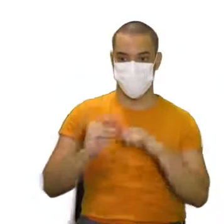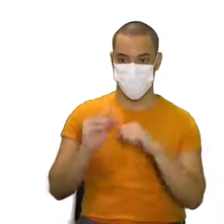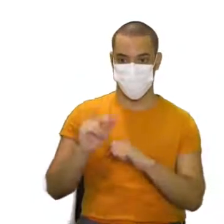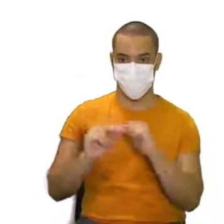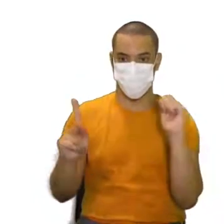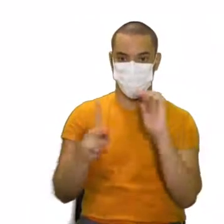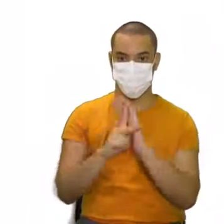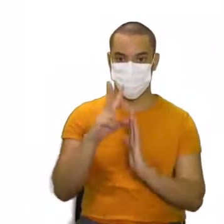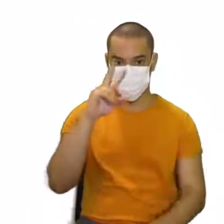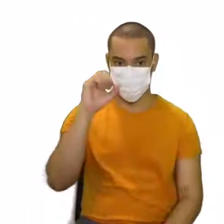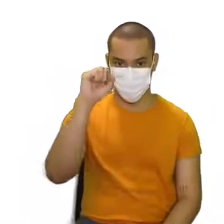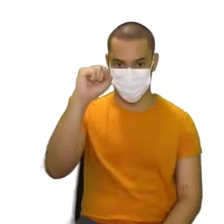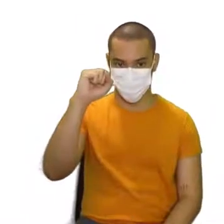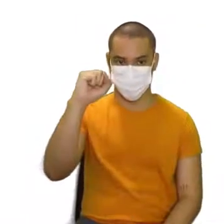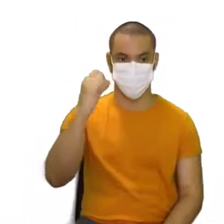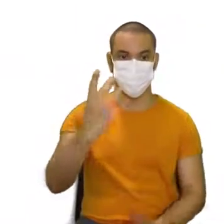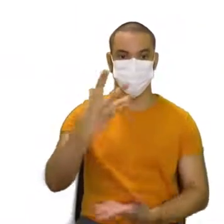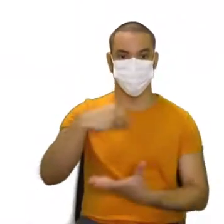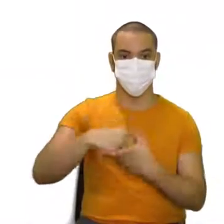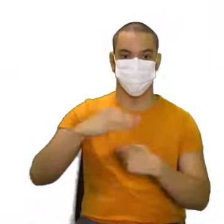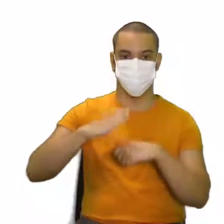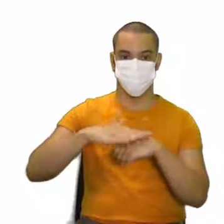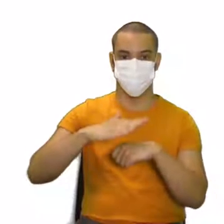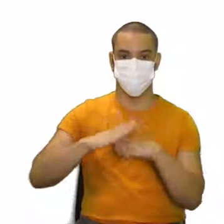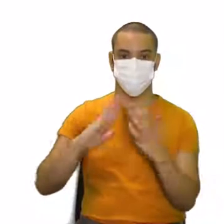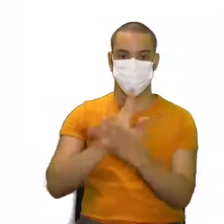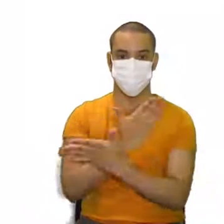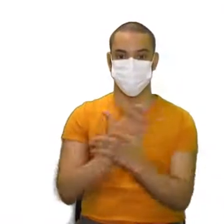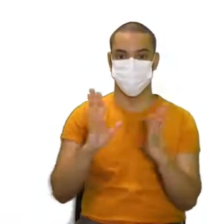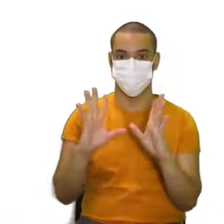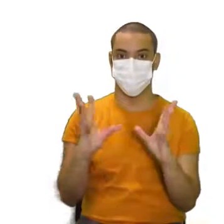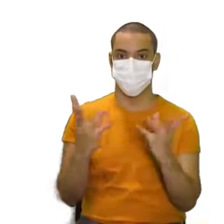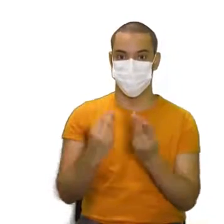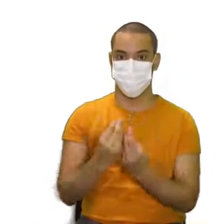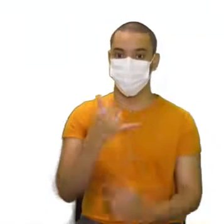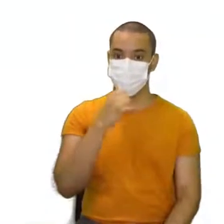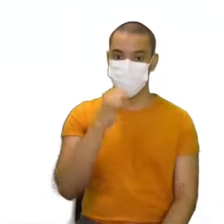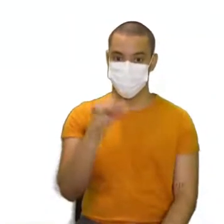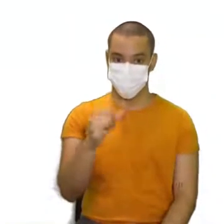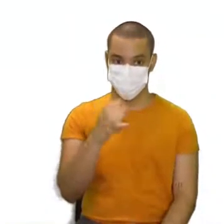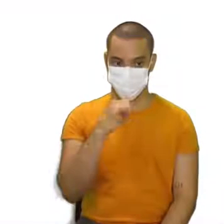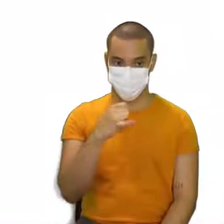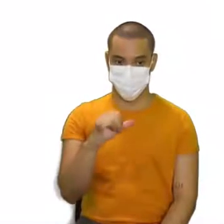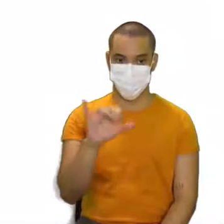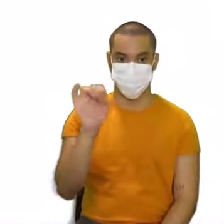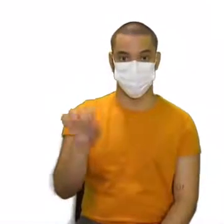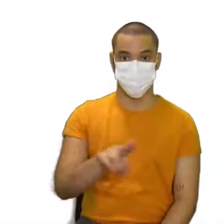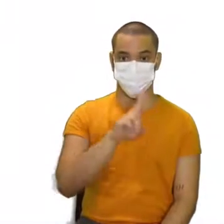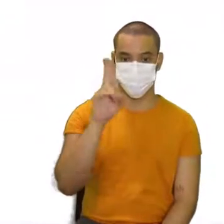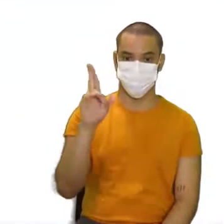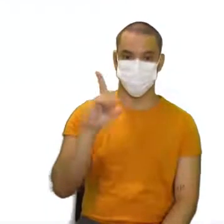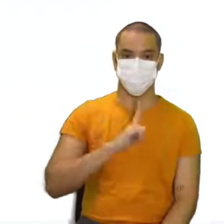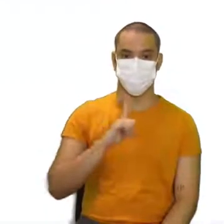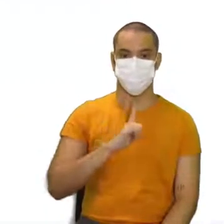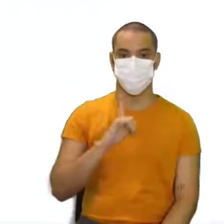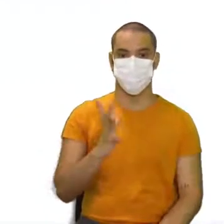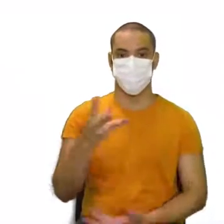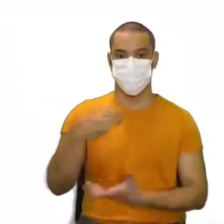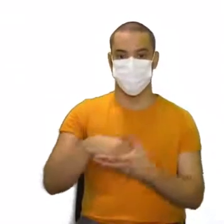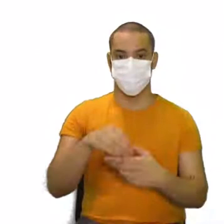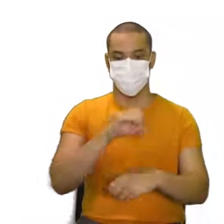forças magnéticas que atuam sobre partículas eletrizadas ou agem